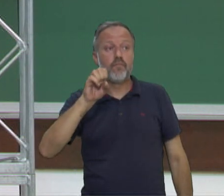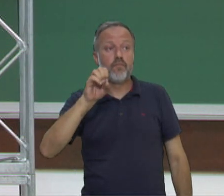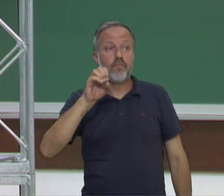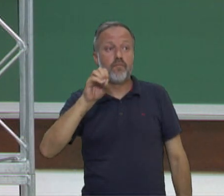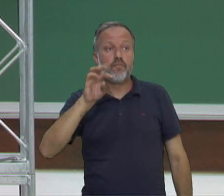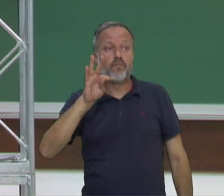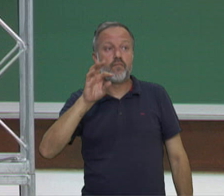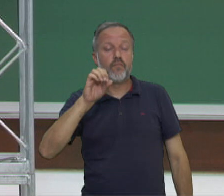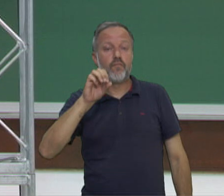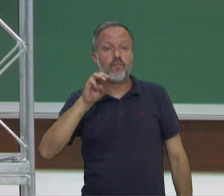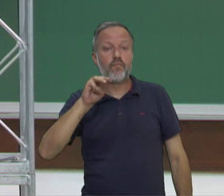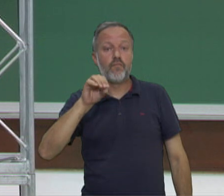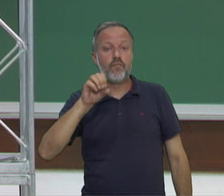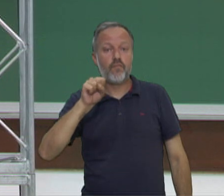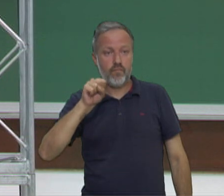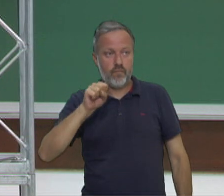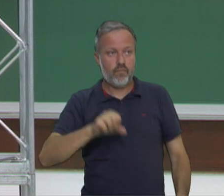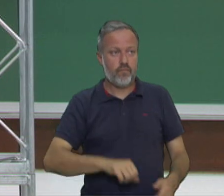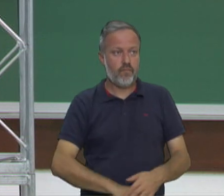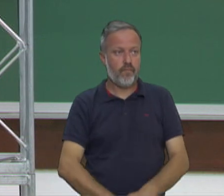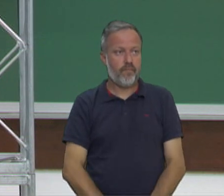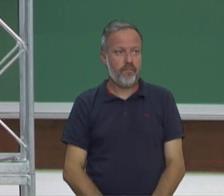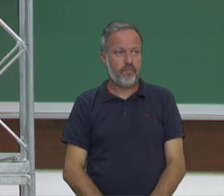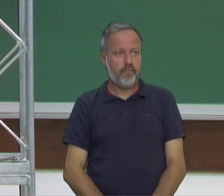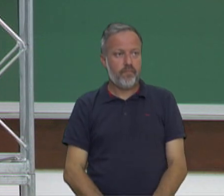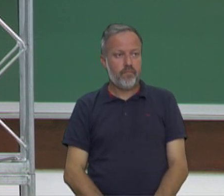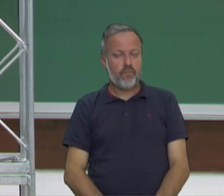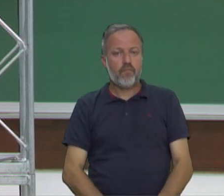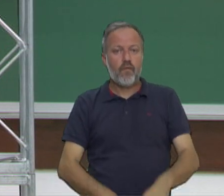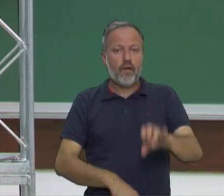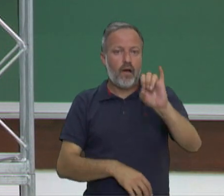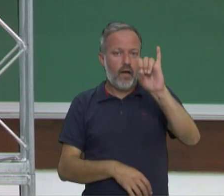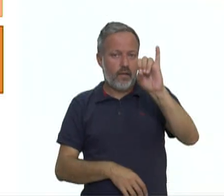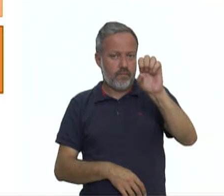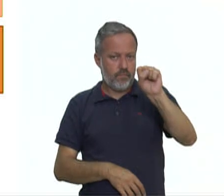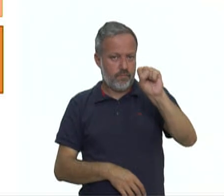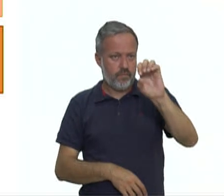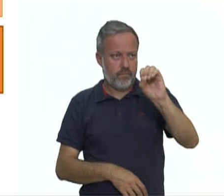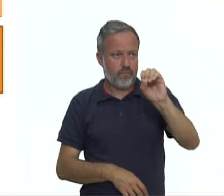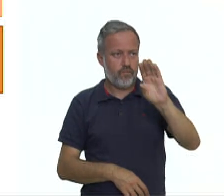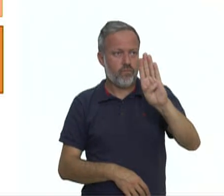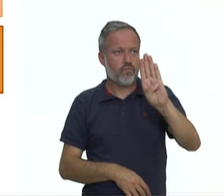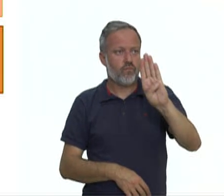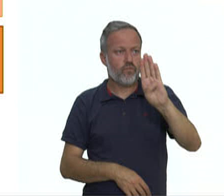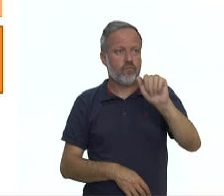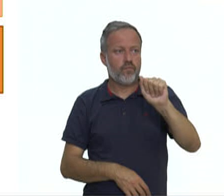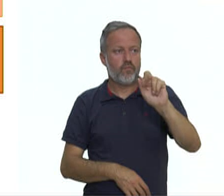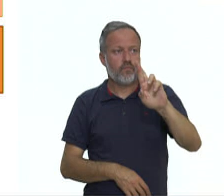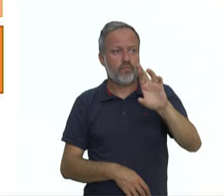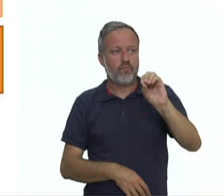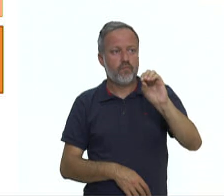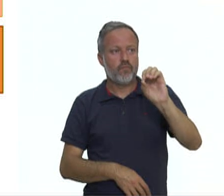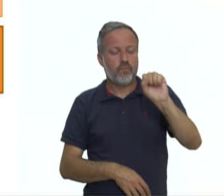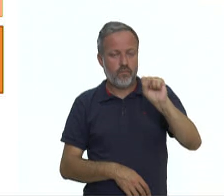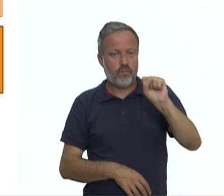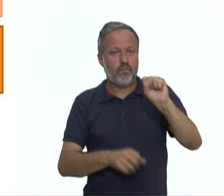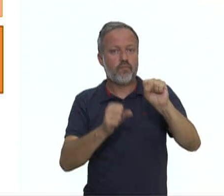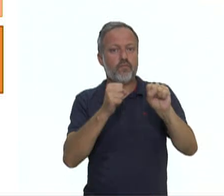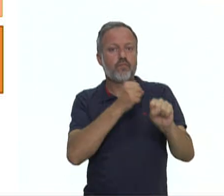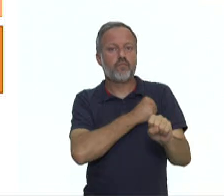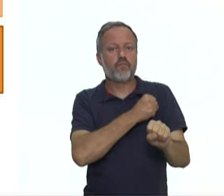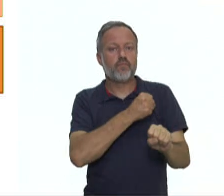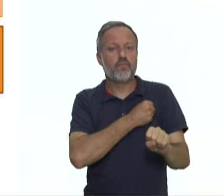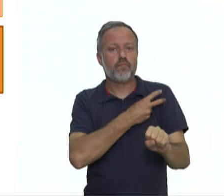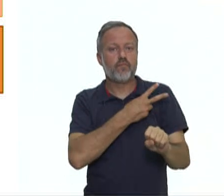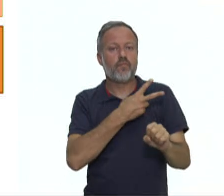Isóbaros, igual o número de massa. A é massa. São átomos que possuem o mesmo número de massa e